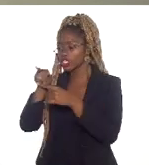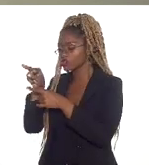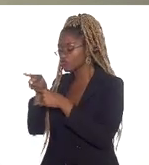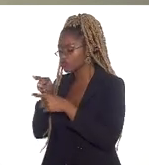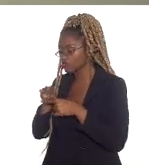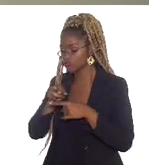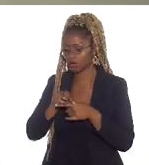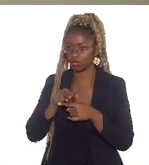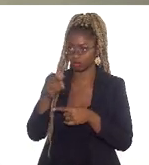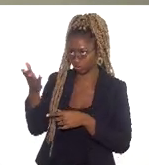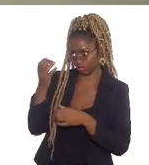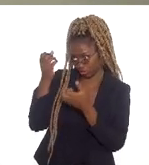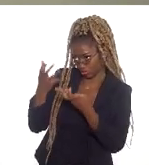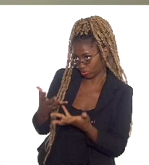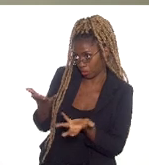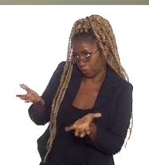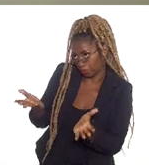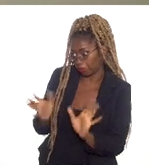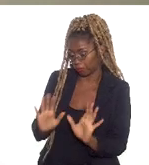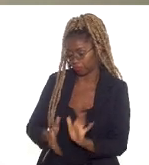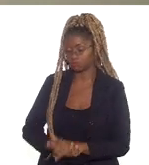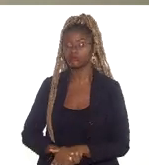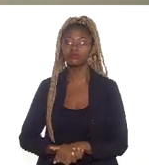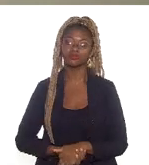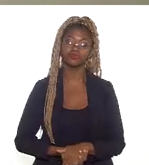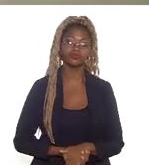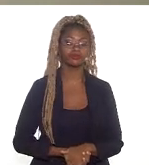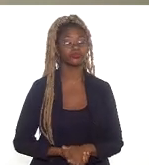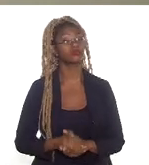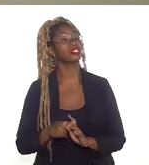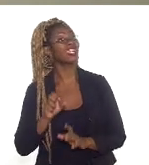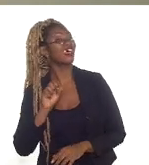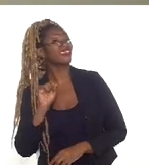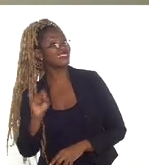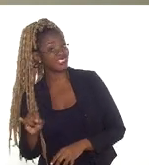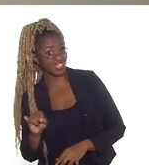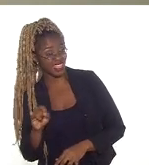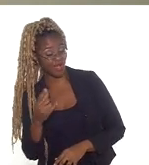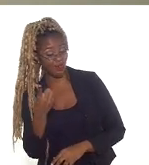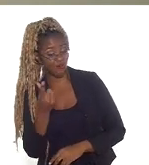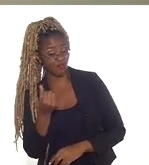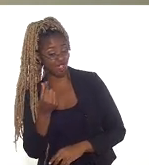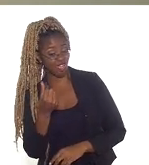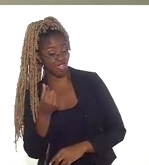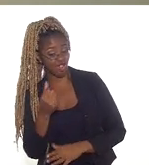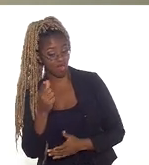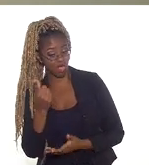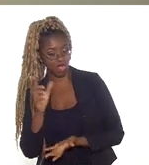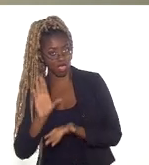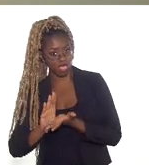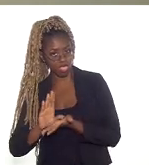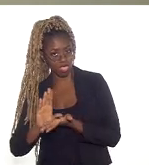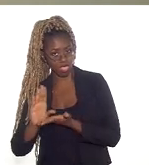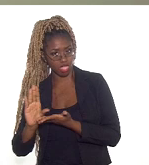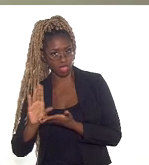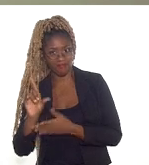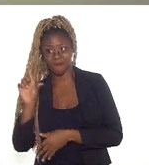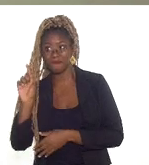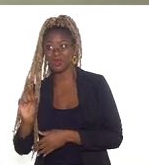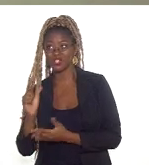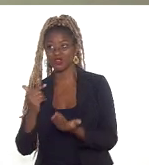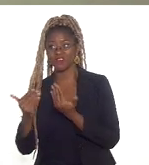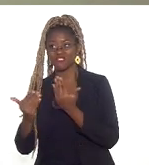a sua explanação. Se o valor que foi investido é a menor do que foi